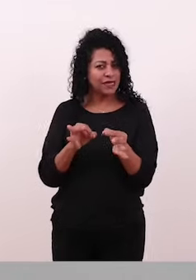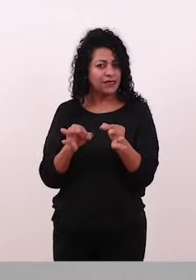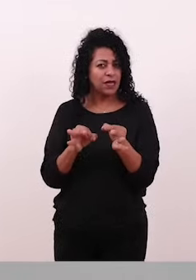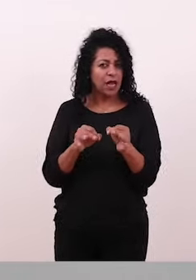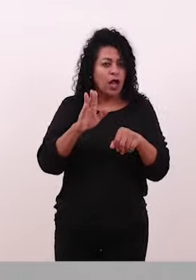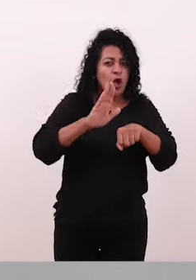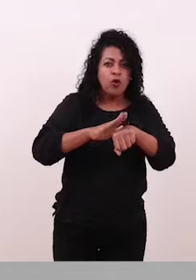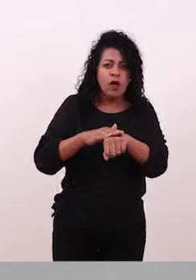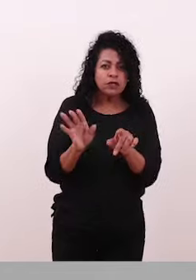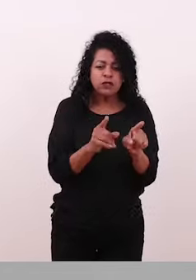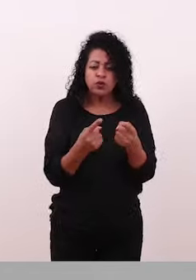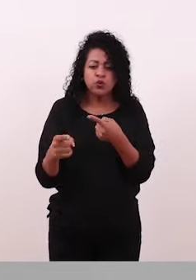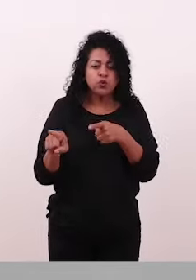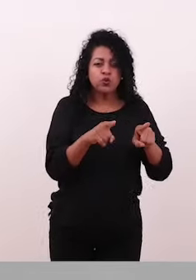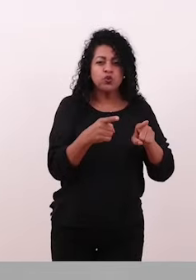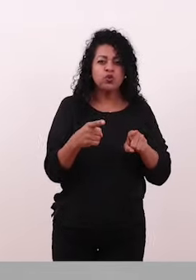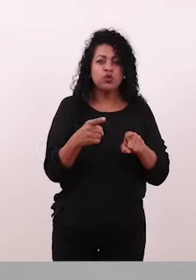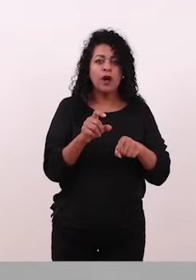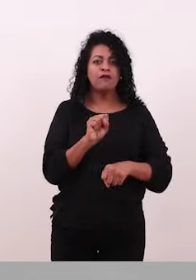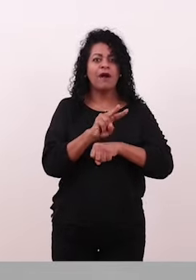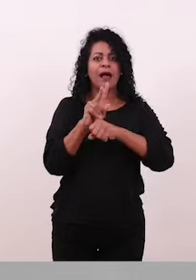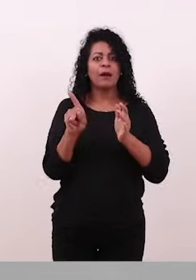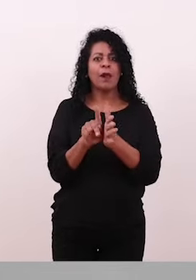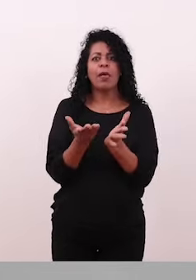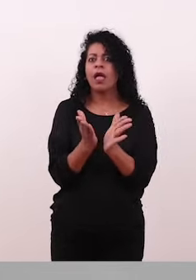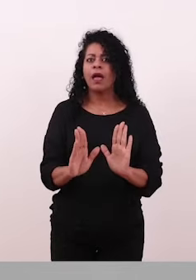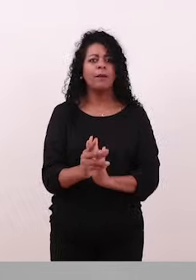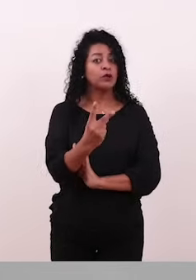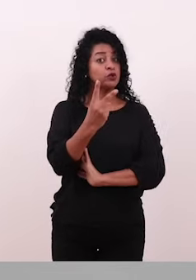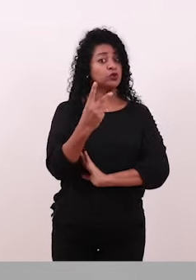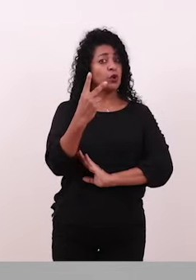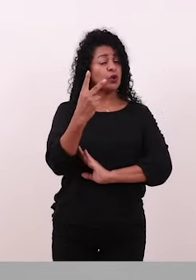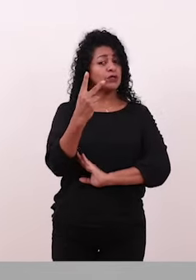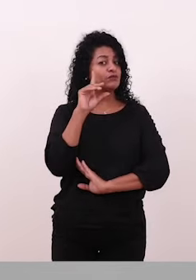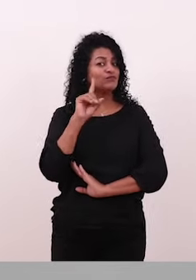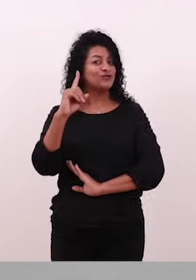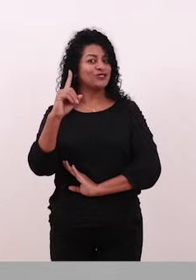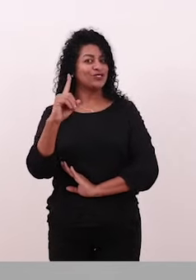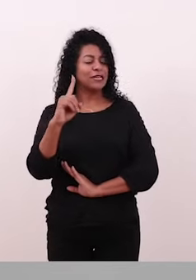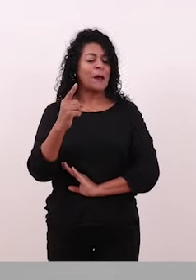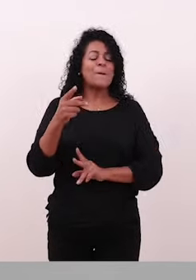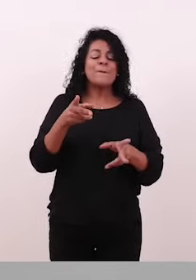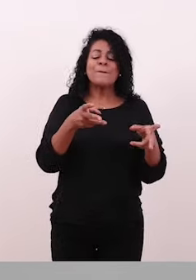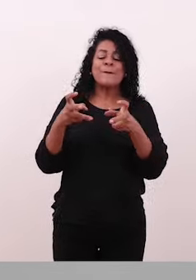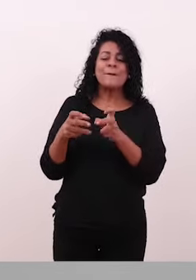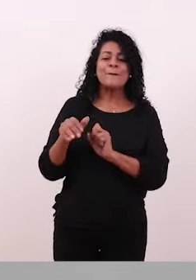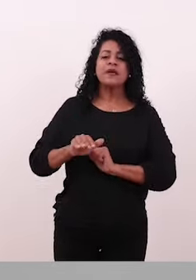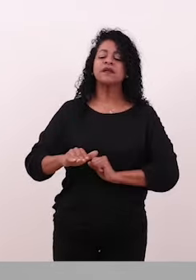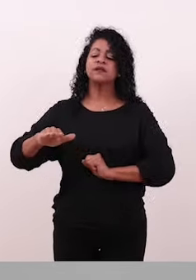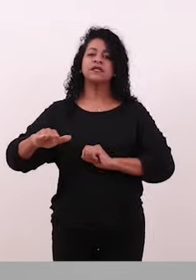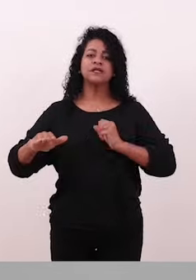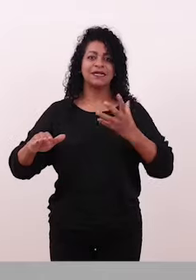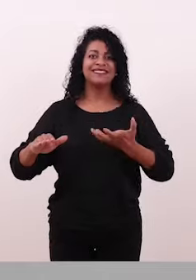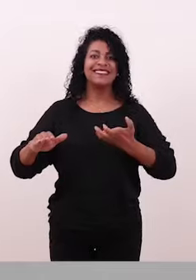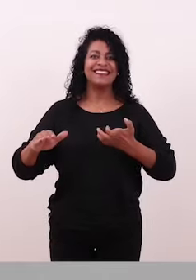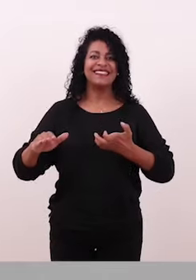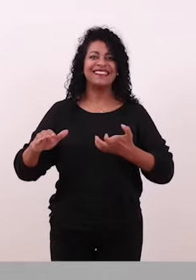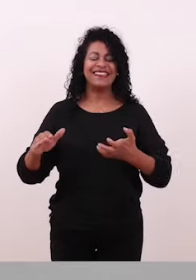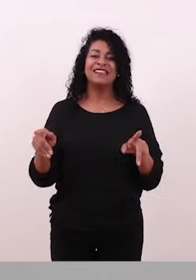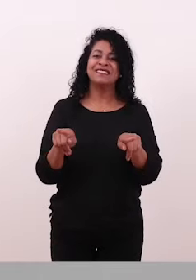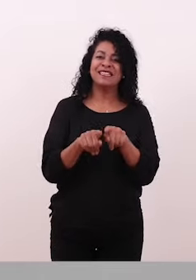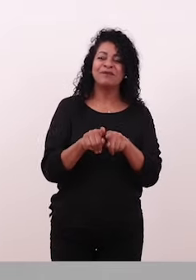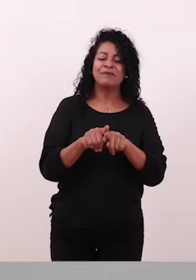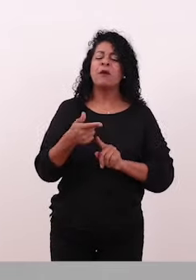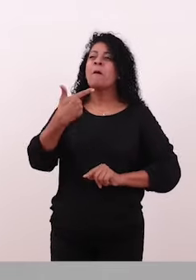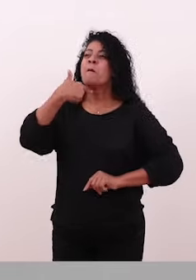formar orquestra, as vagas encerram em 2 dias, é muito rápido. Então eu vi a necessidade das crianças que queriam, dos jovens que